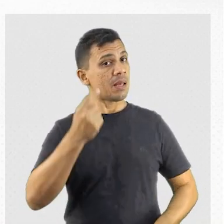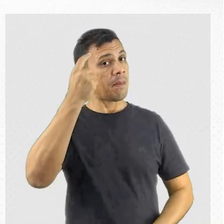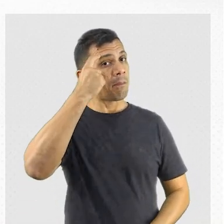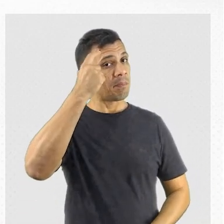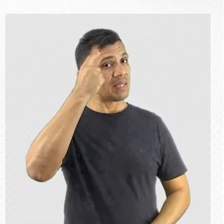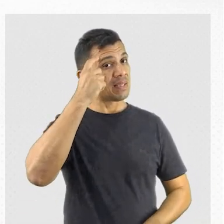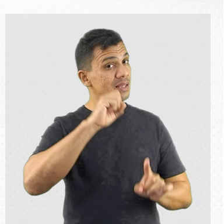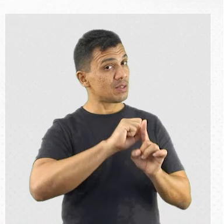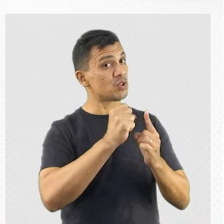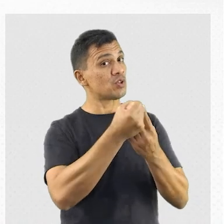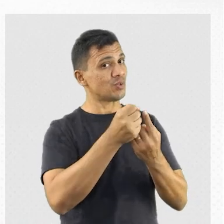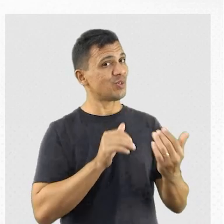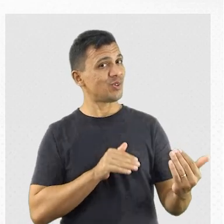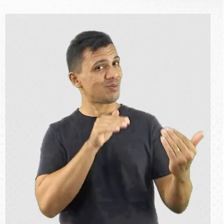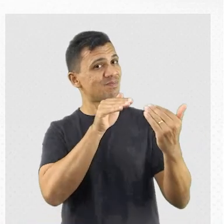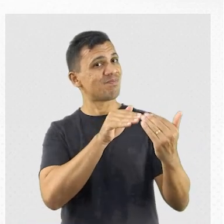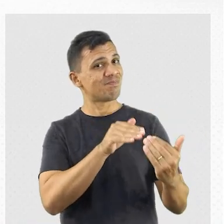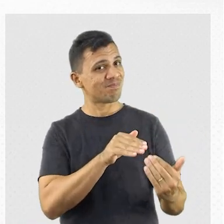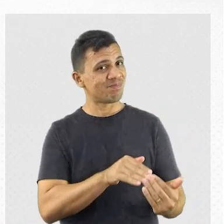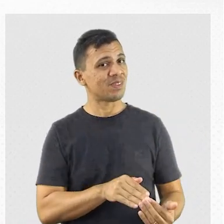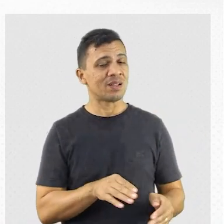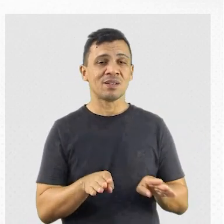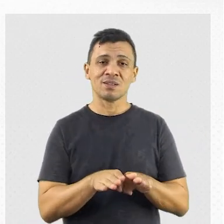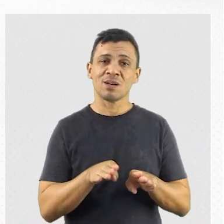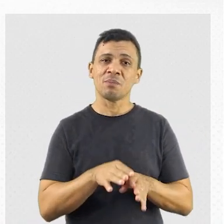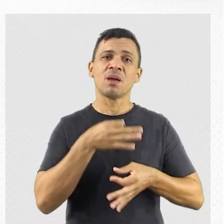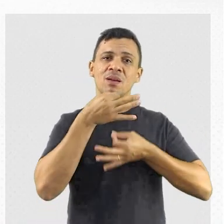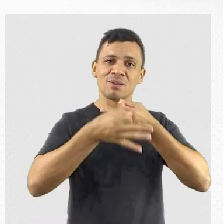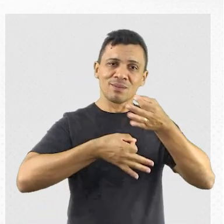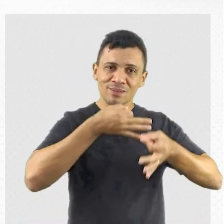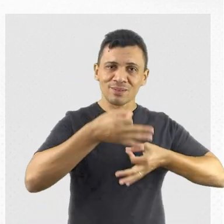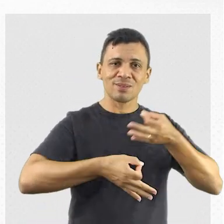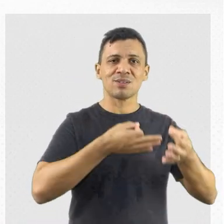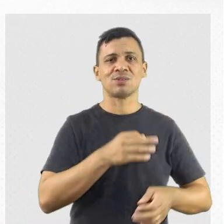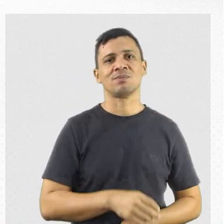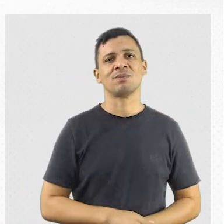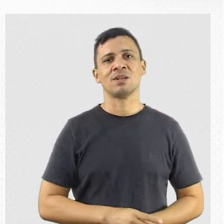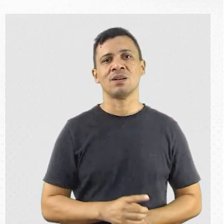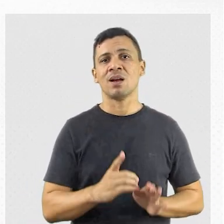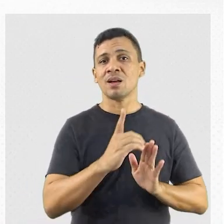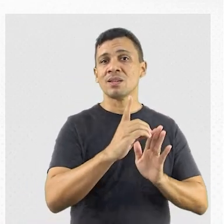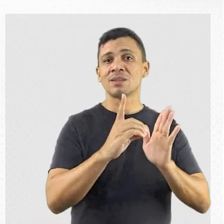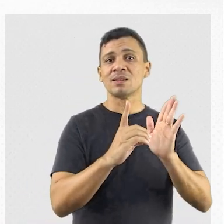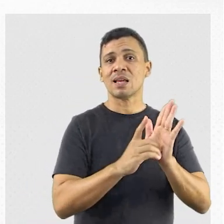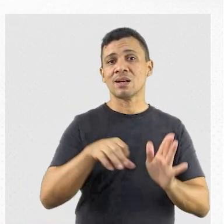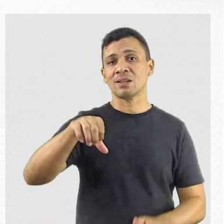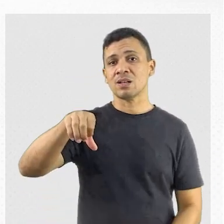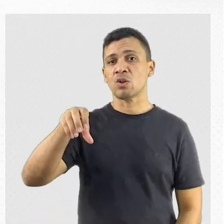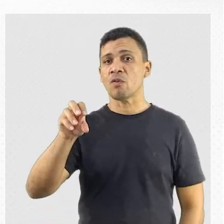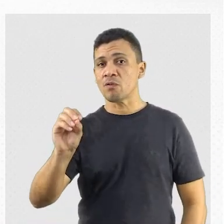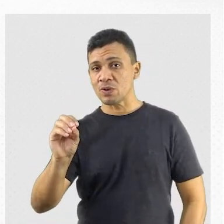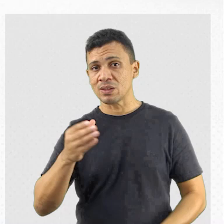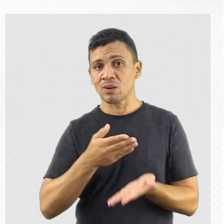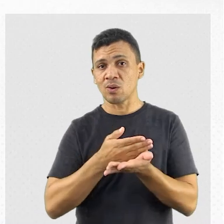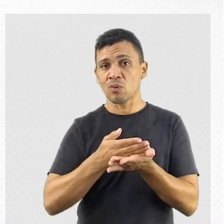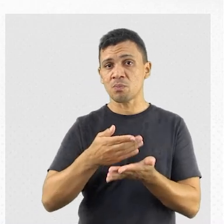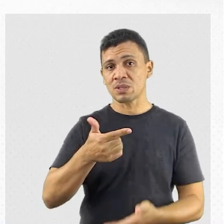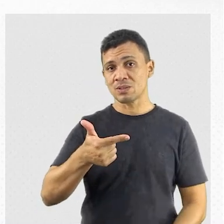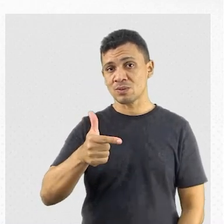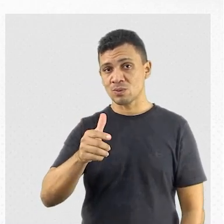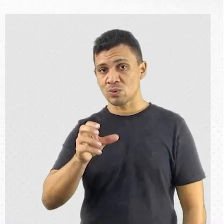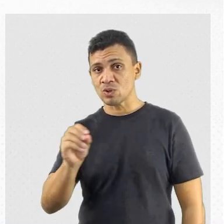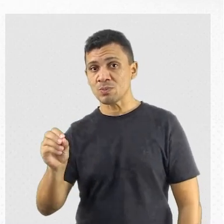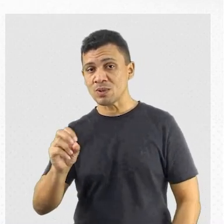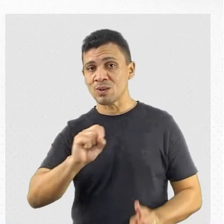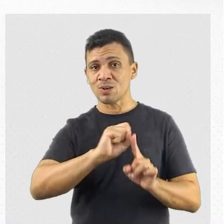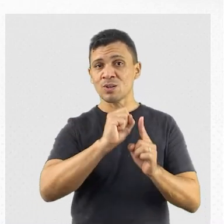da sociedade, a partir da luta daqueles que são mais pobres, daqueles que precisam lutar por direitos e por igualdade, é desse tipo